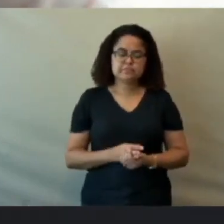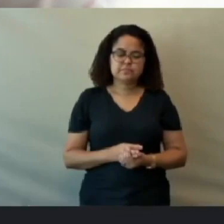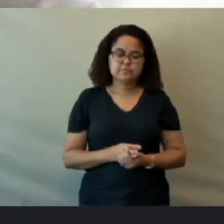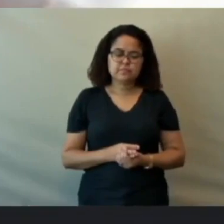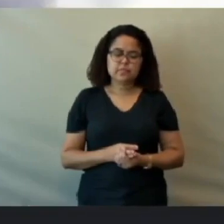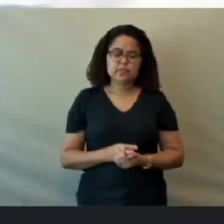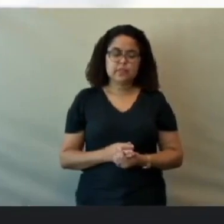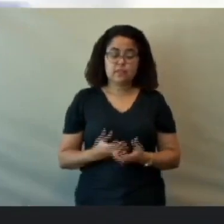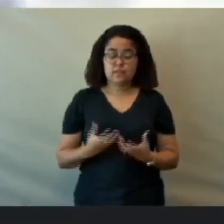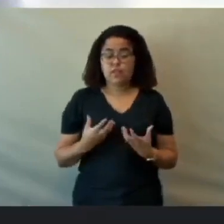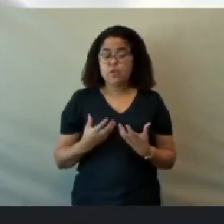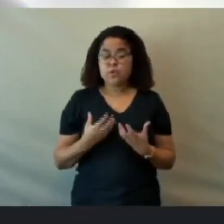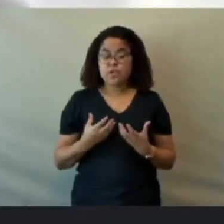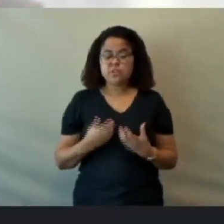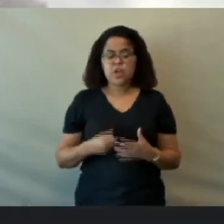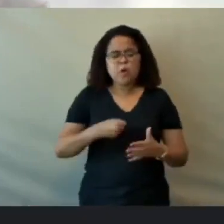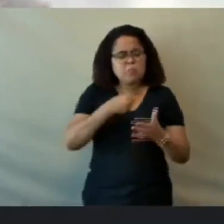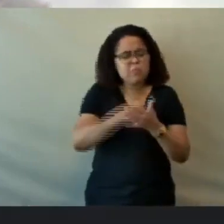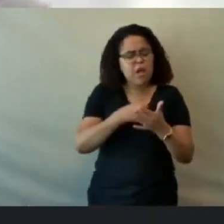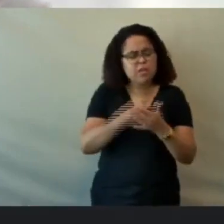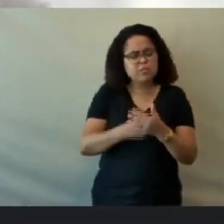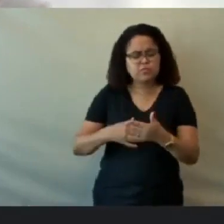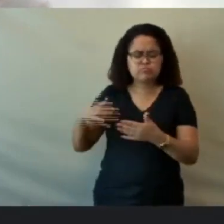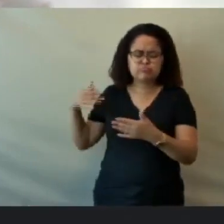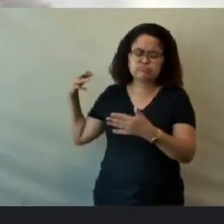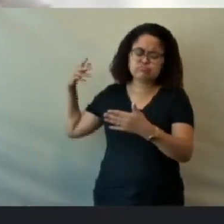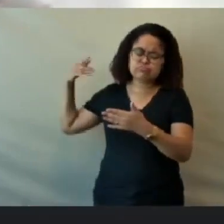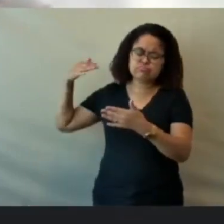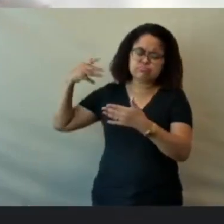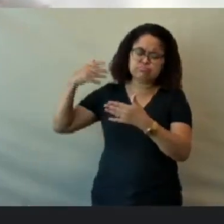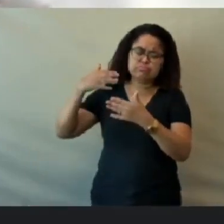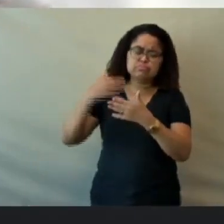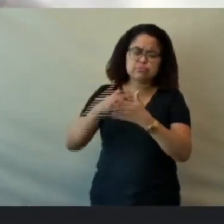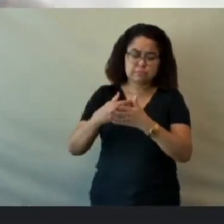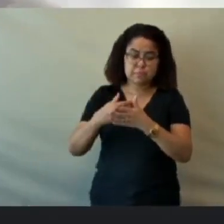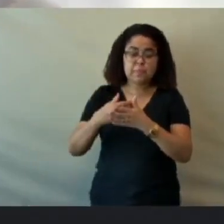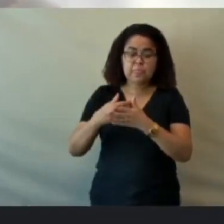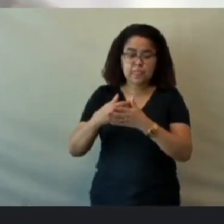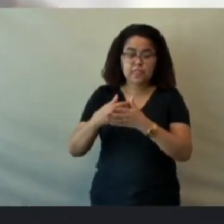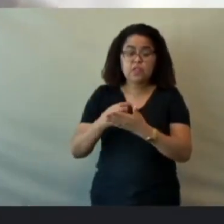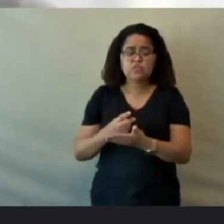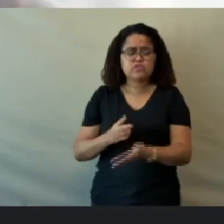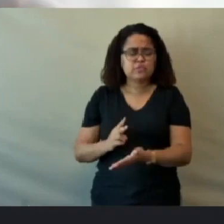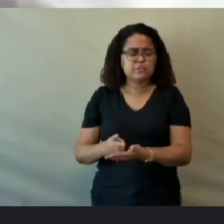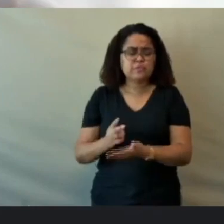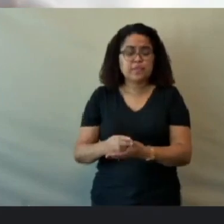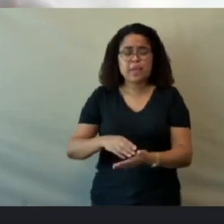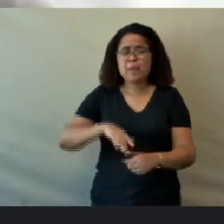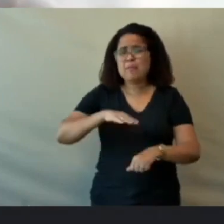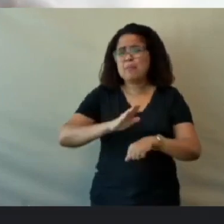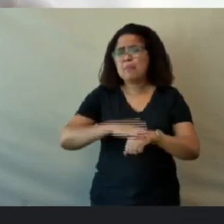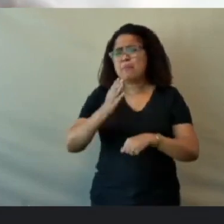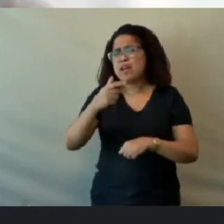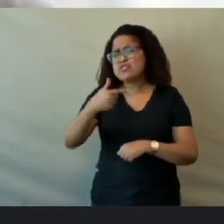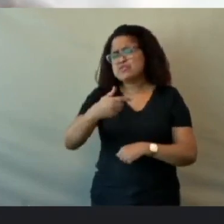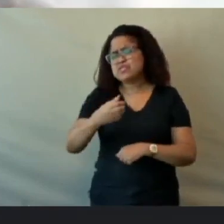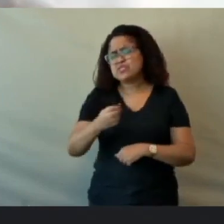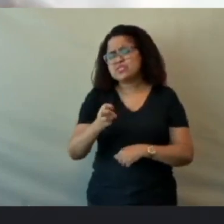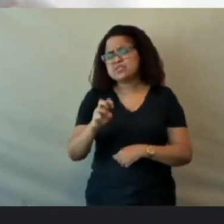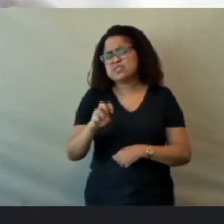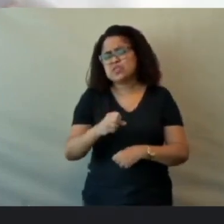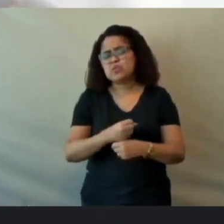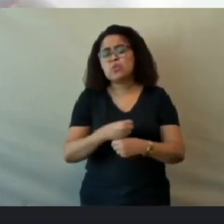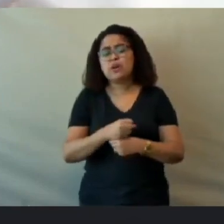luta é uma luta antiga a gente já está nessa estrada há mais de 25 anos lutando pelo cuidado adequado da